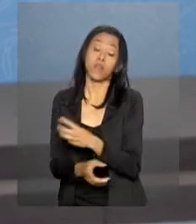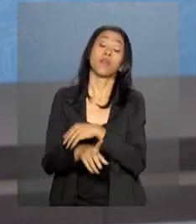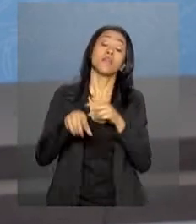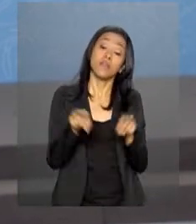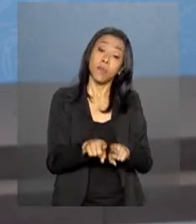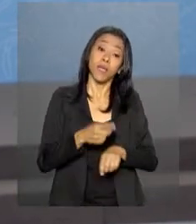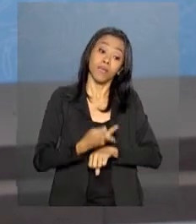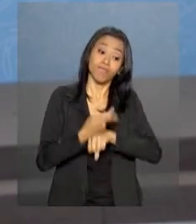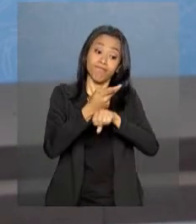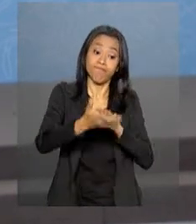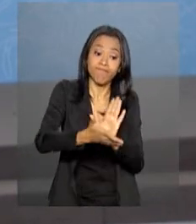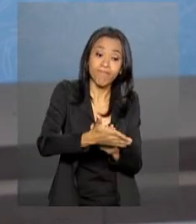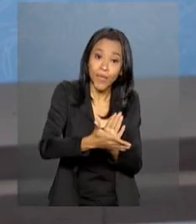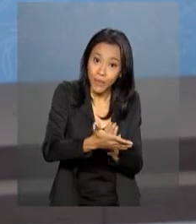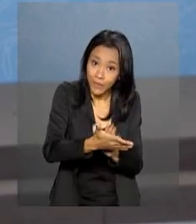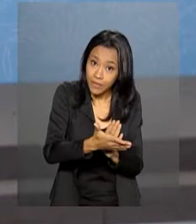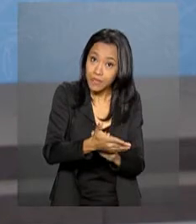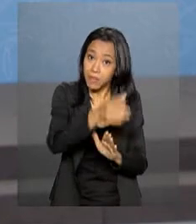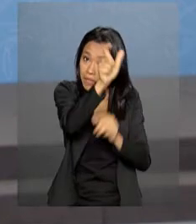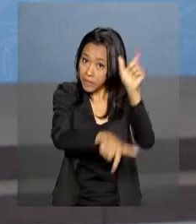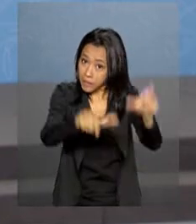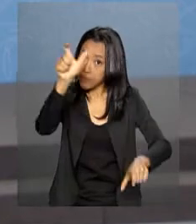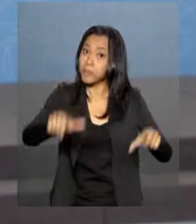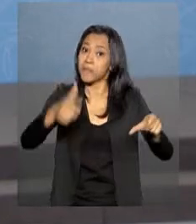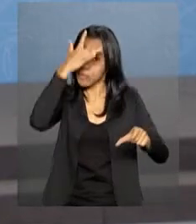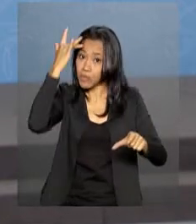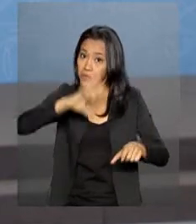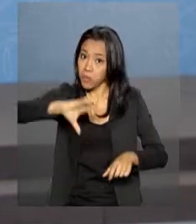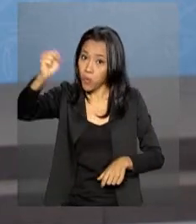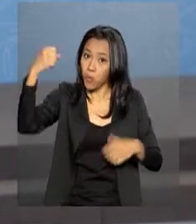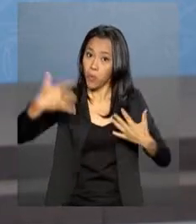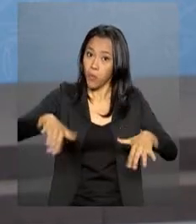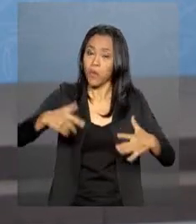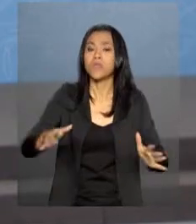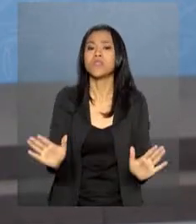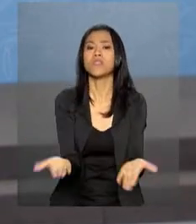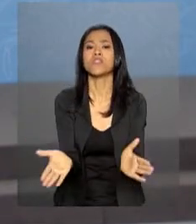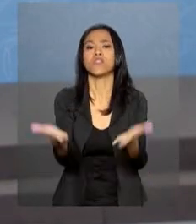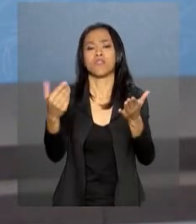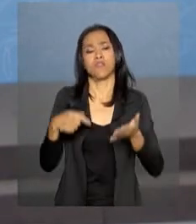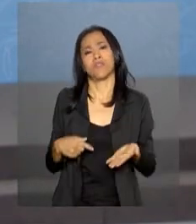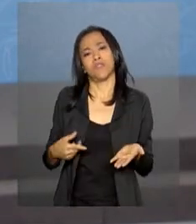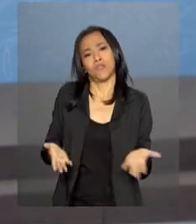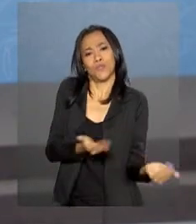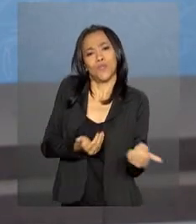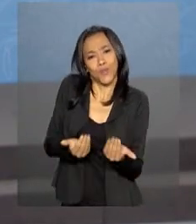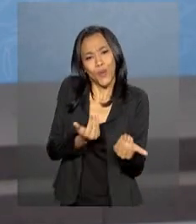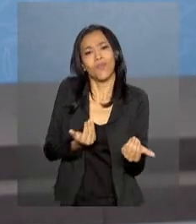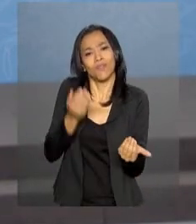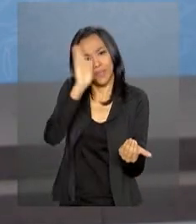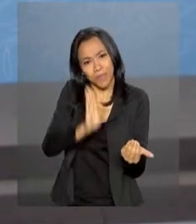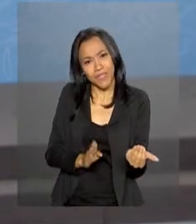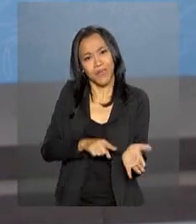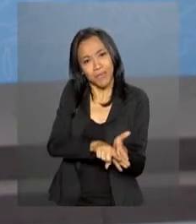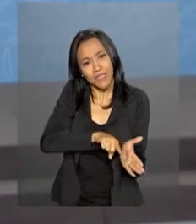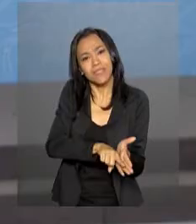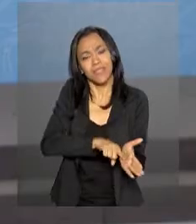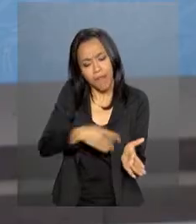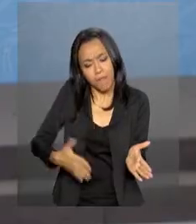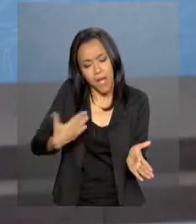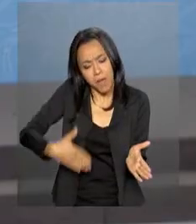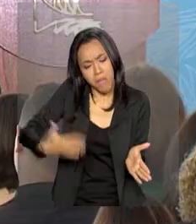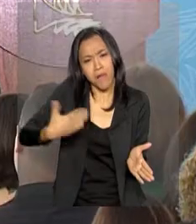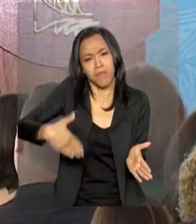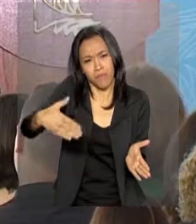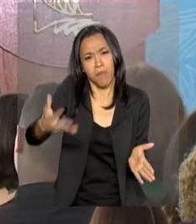reconhecimento aos vencedores, este prêmio é um incentivo aos cientistas brasileiros e garante visibilidade à pesquisa